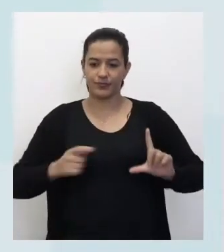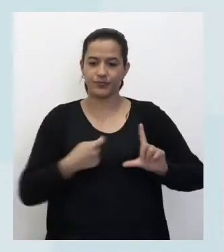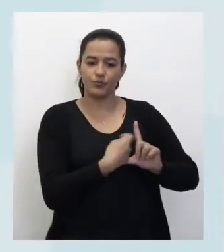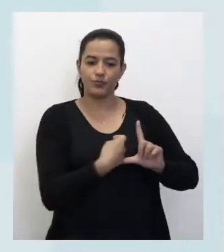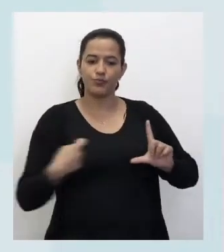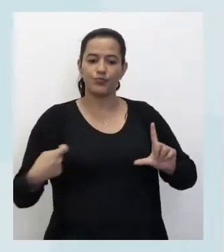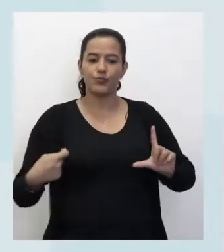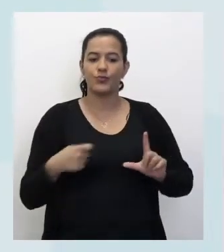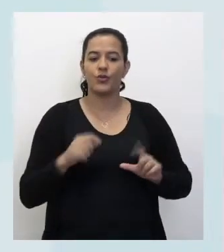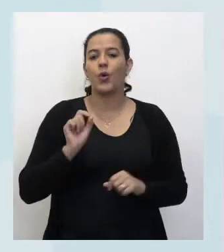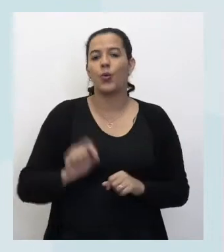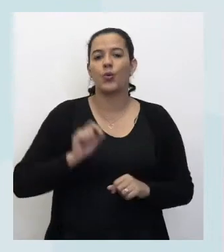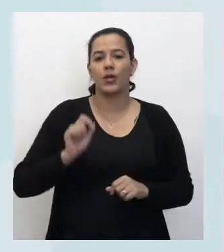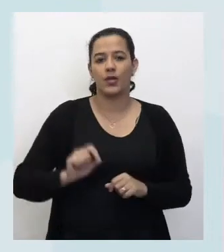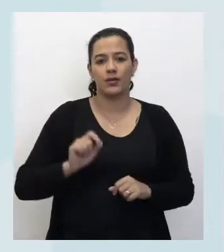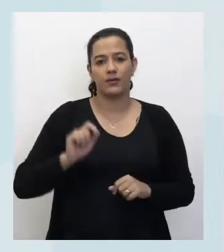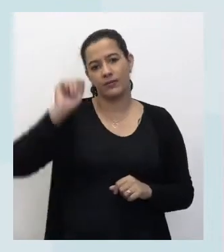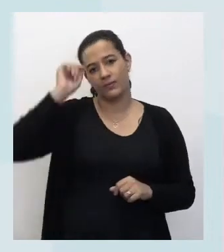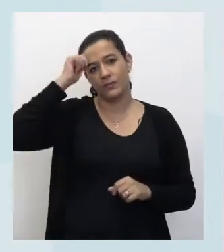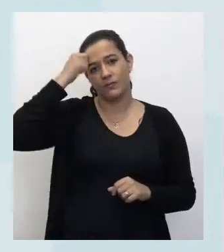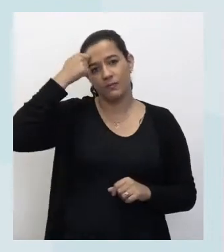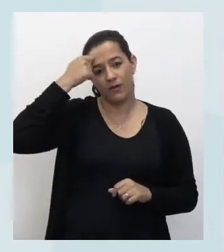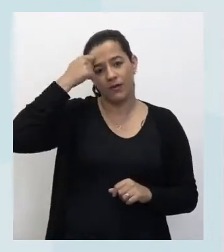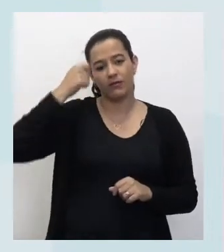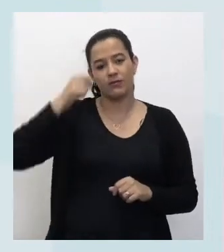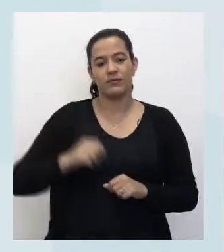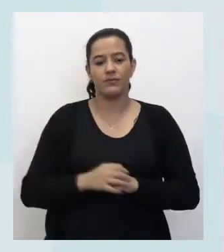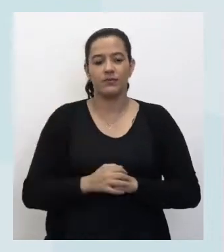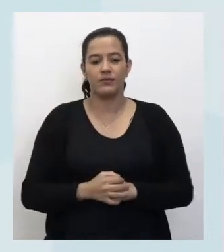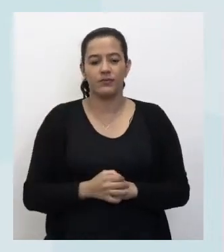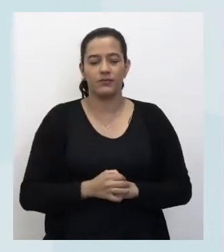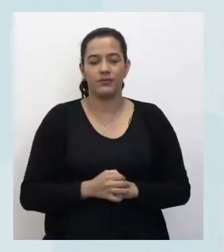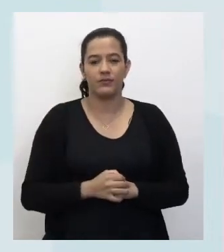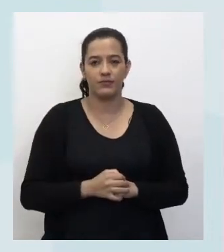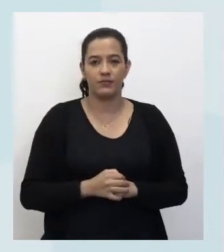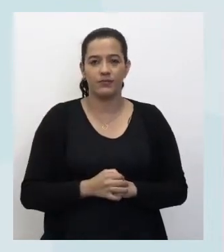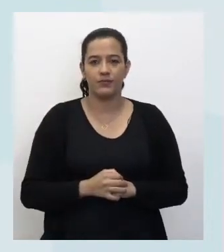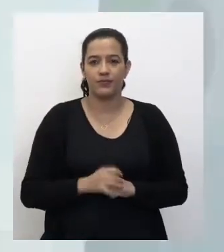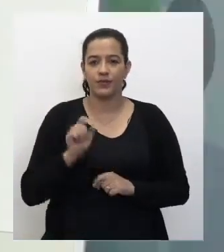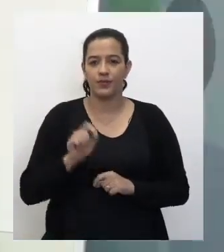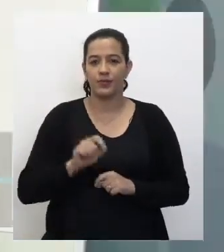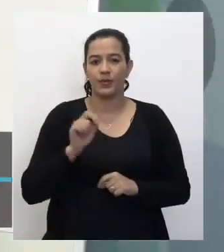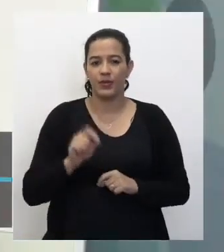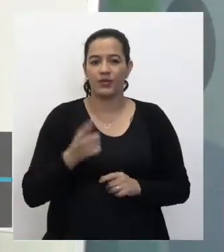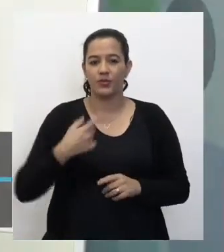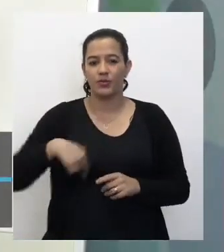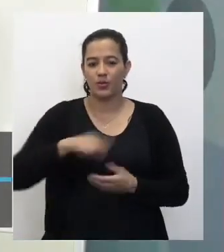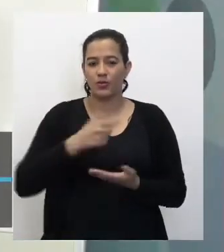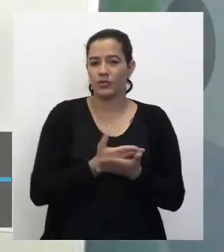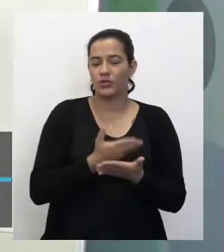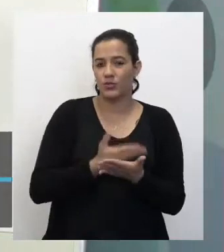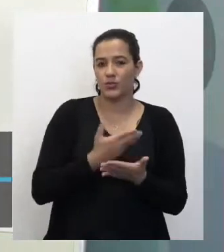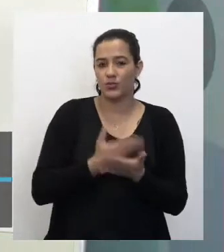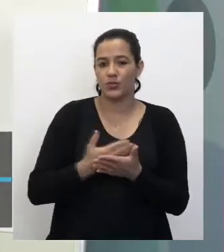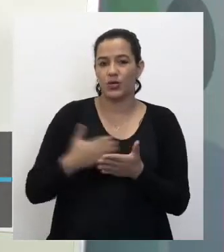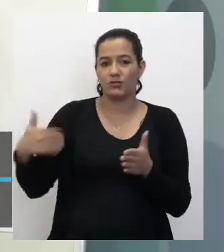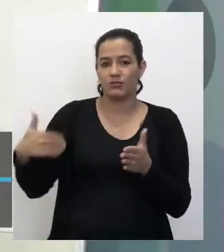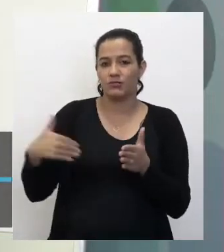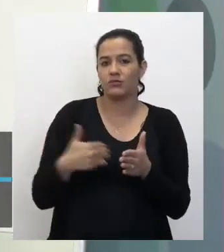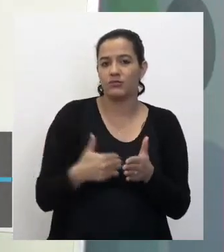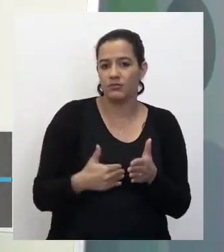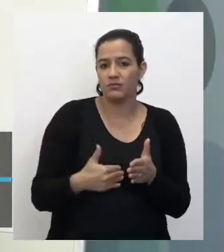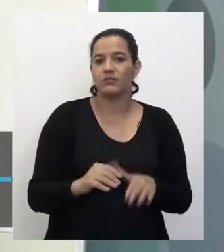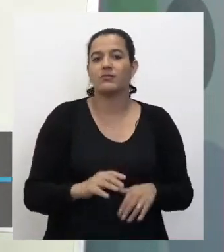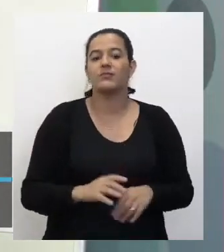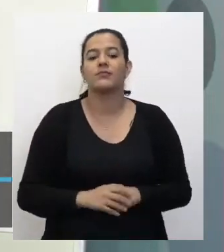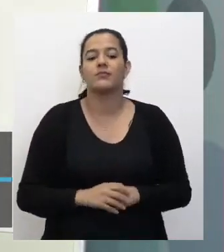Black Green Friday, né? Será que a gente consegue associar isso a algo que a gente tem estudado durante o bimestre, né?